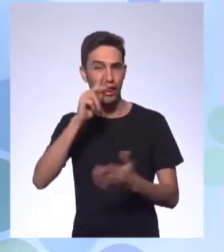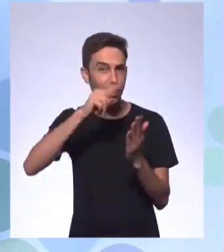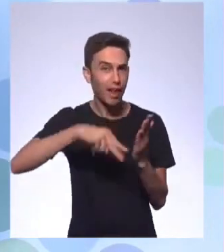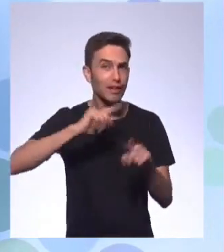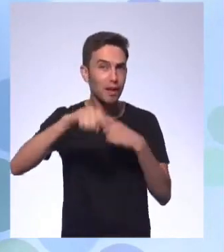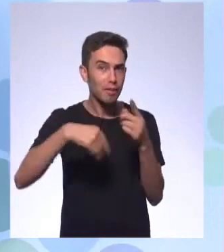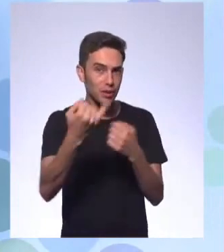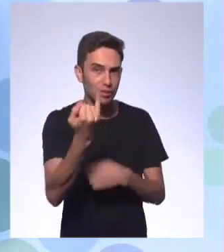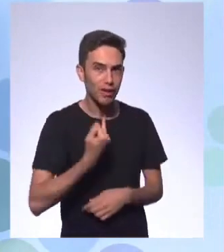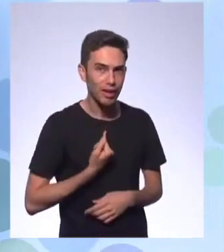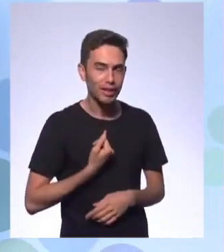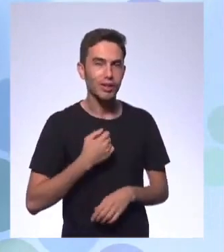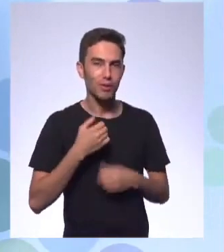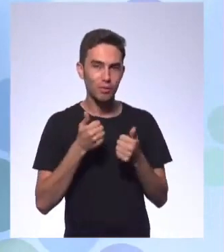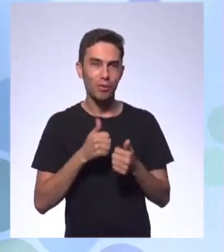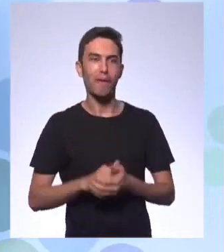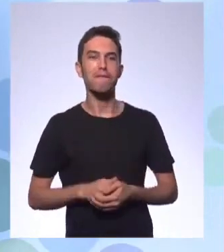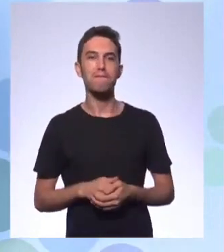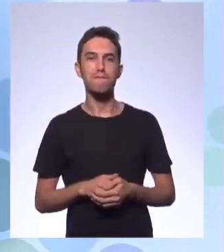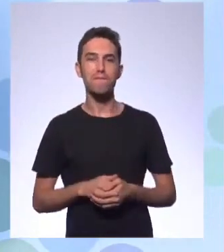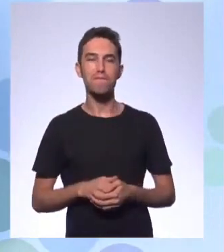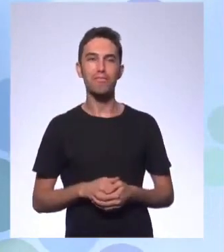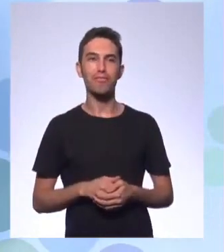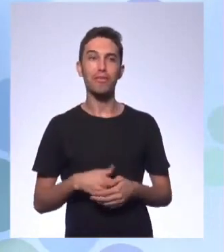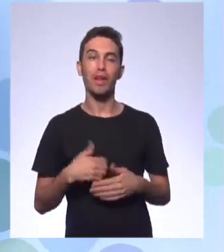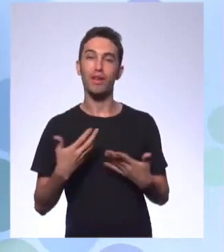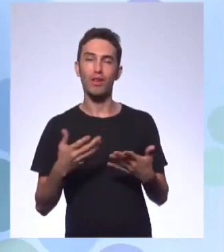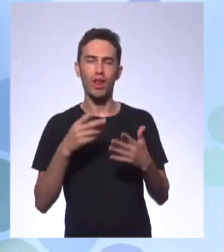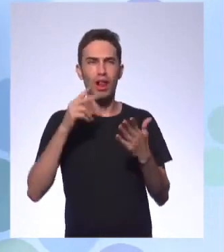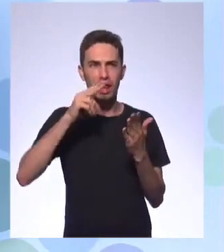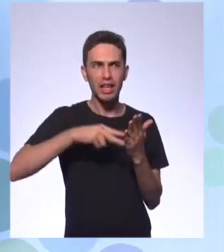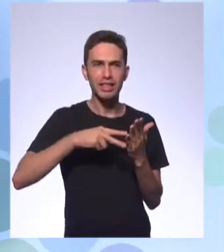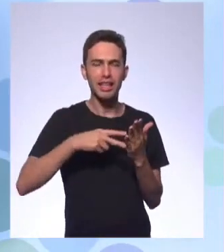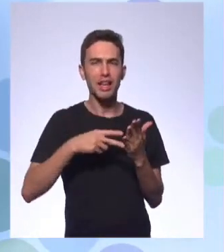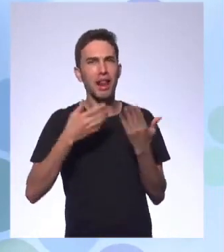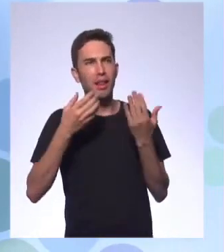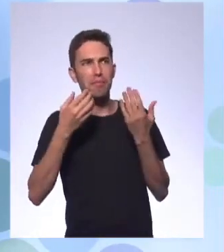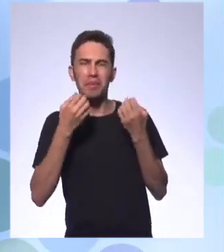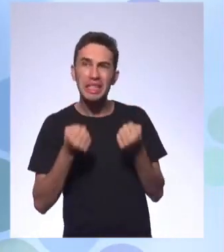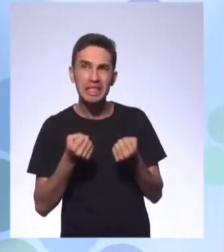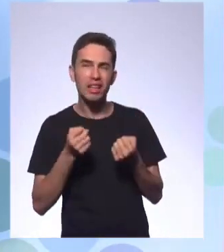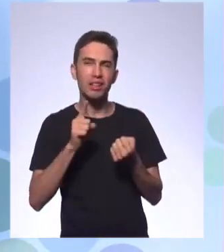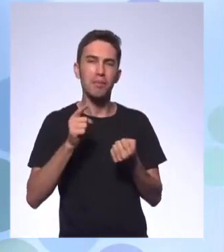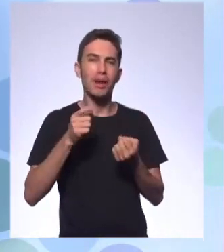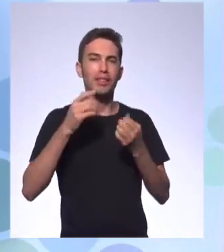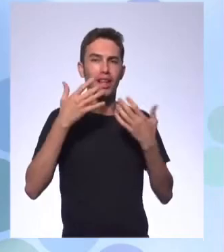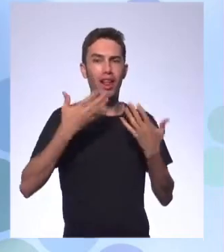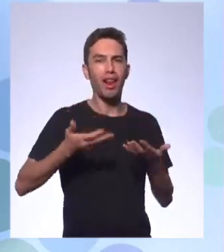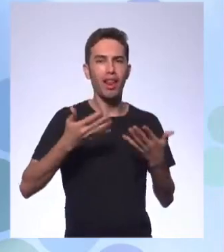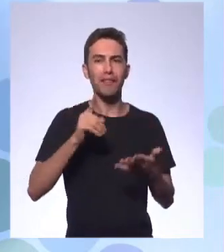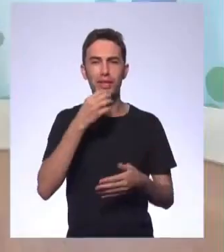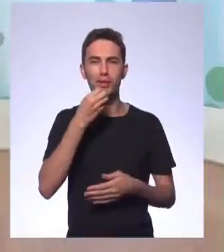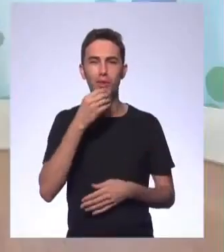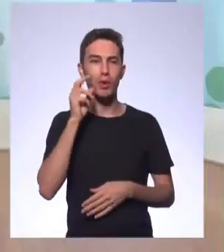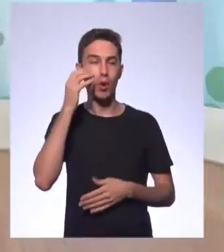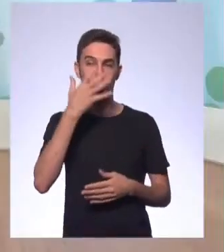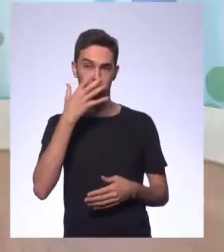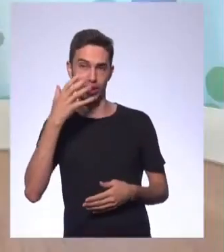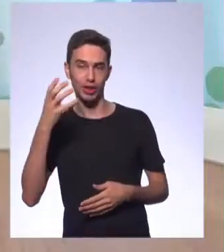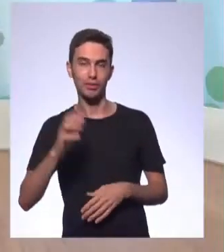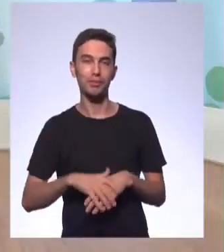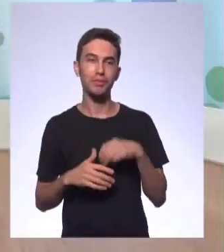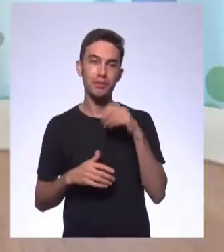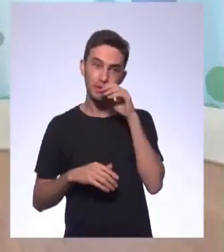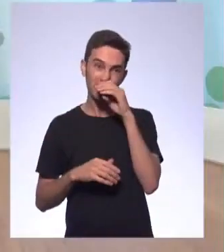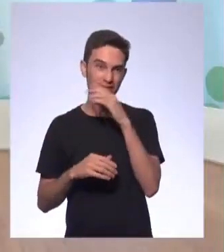achou. Amor de Perdição, tá bom? Uma leitura, não vou dizer que pesada, é leve, mas romantismo. A Luna Ashley comentou aqui que o